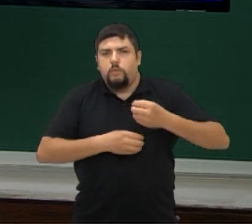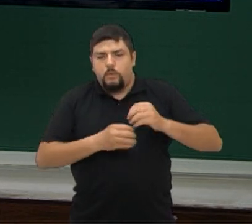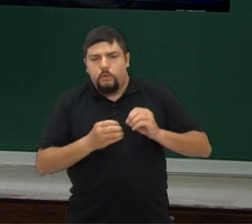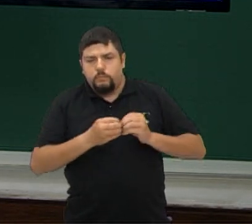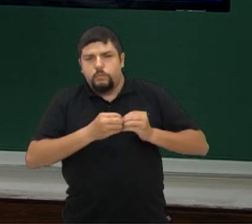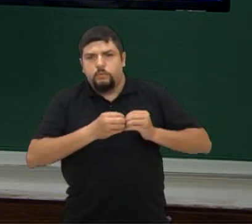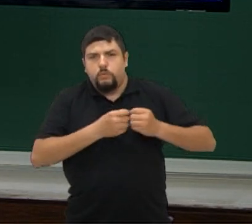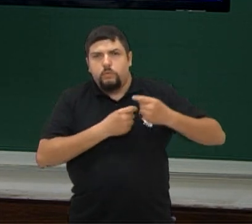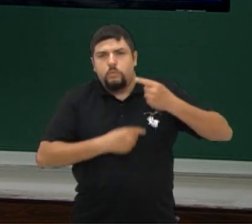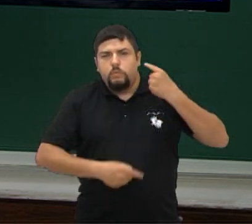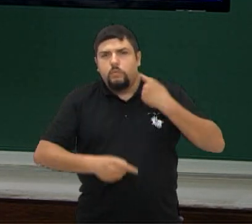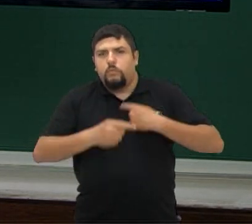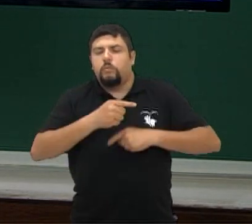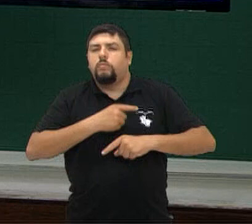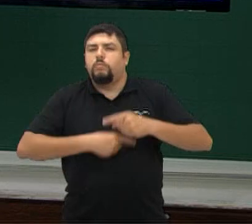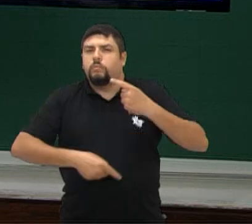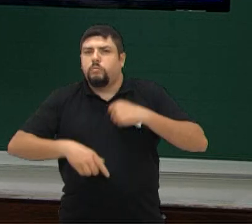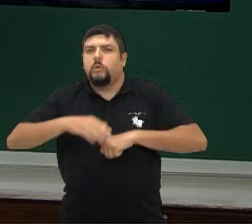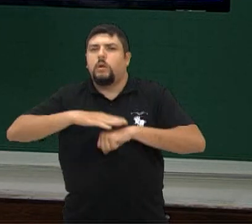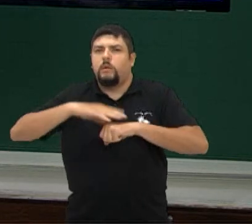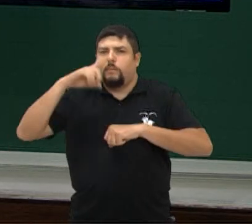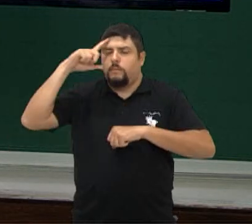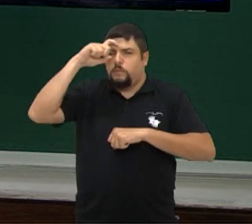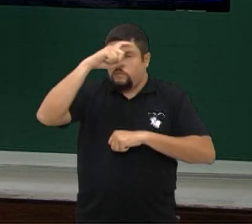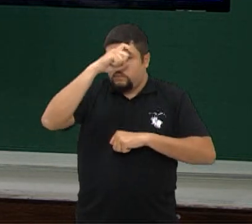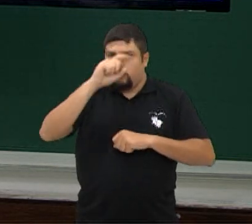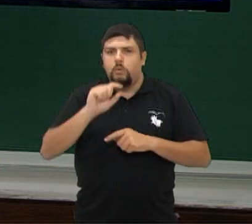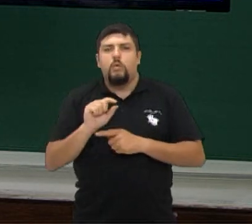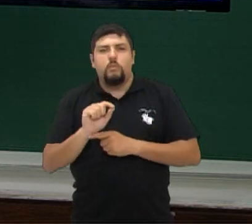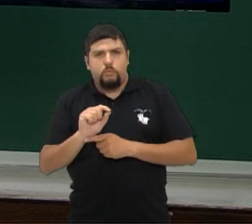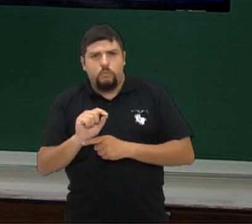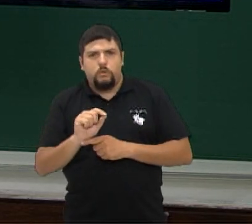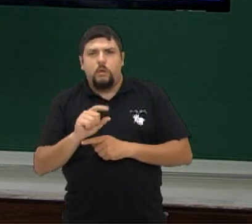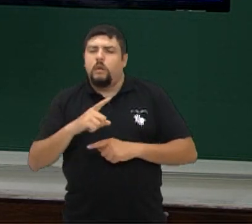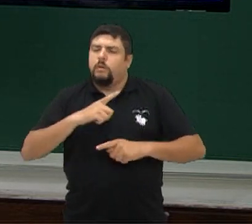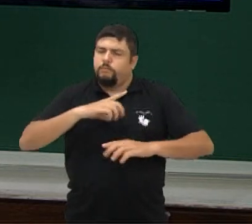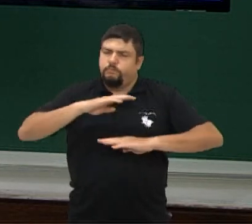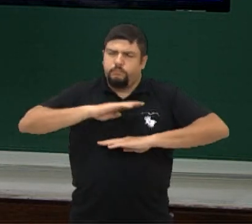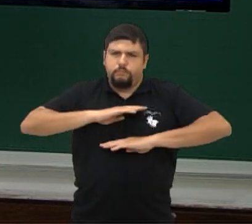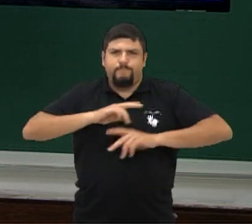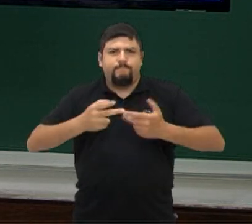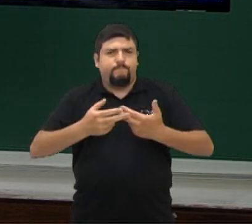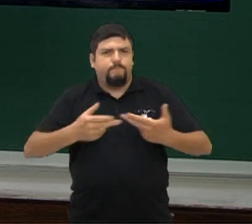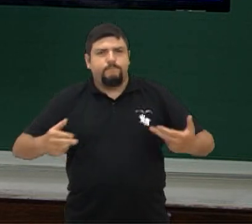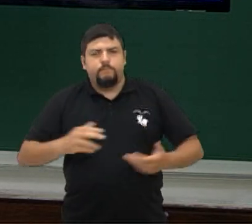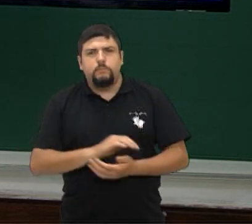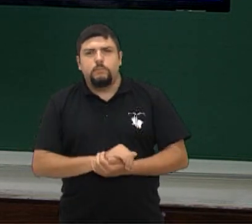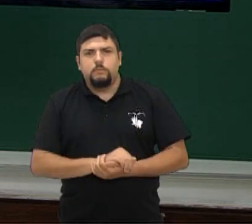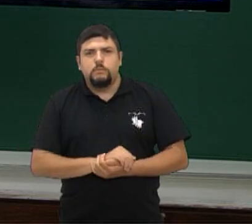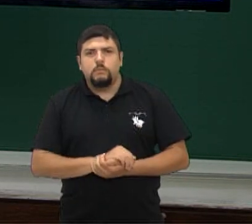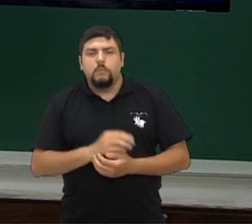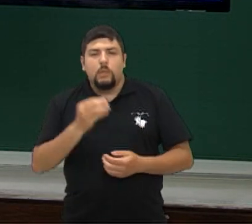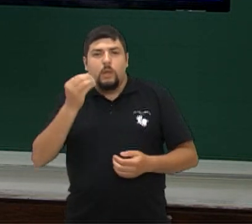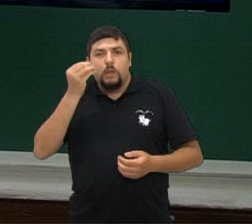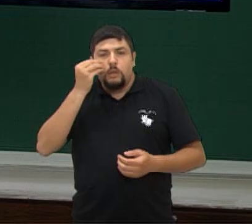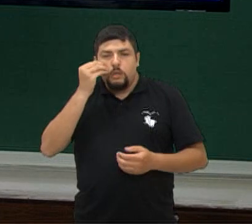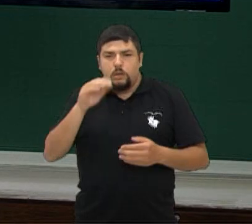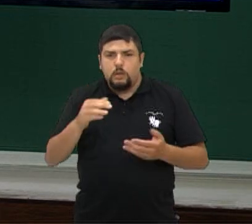e levar o oxigênio no sangue. Isso aqui causa uma série de situações. Para tentar equilibrar